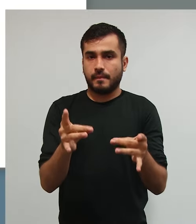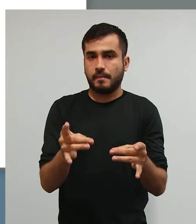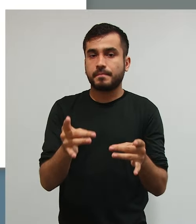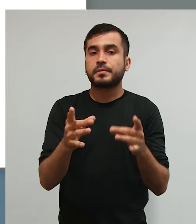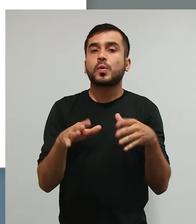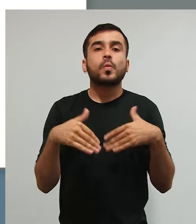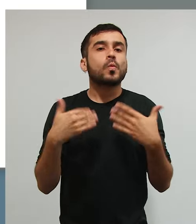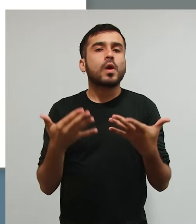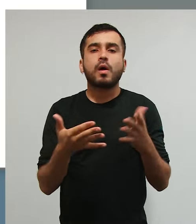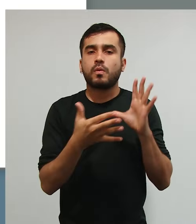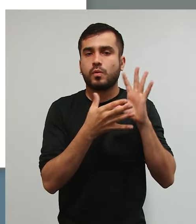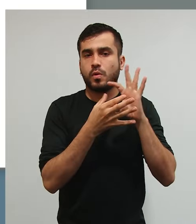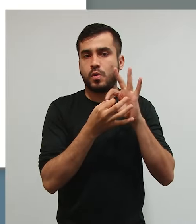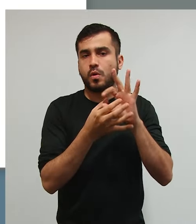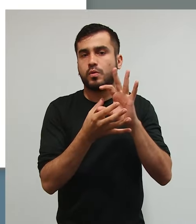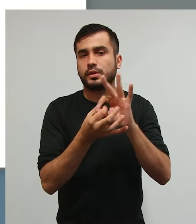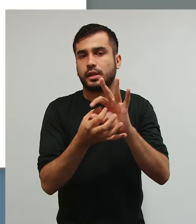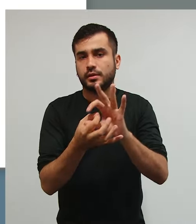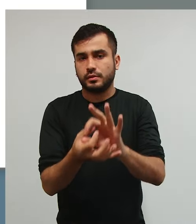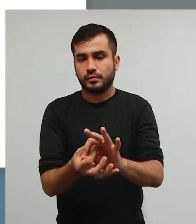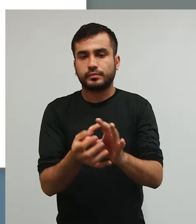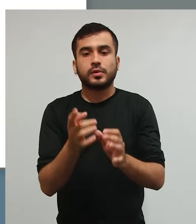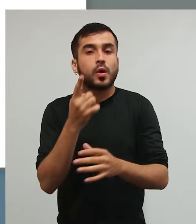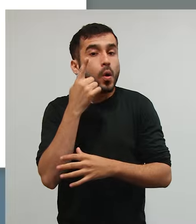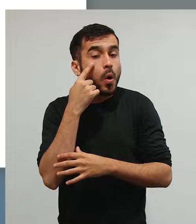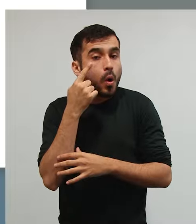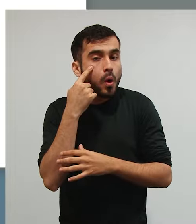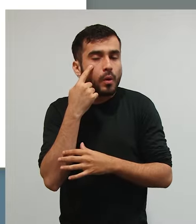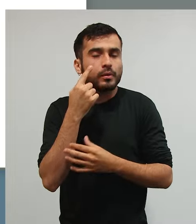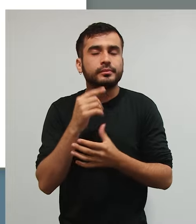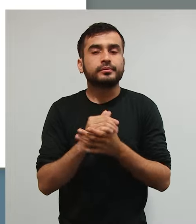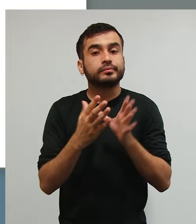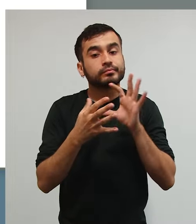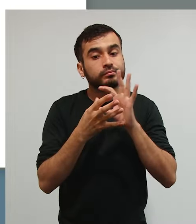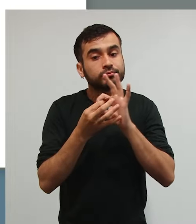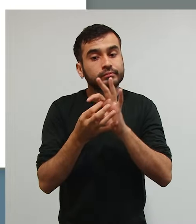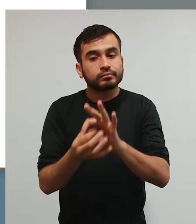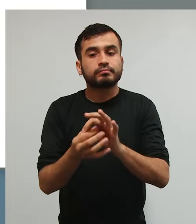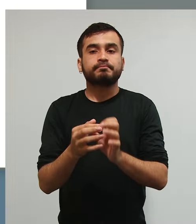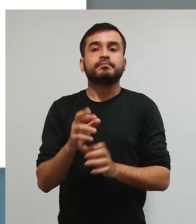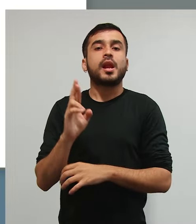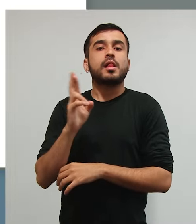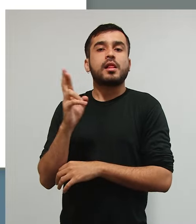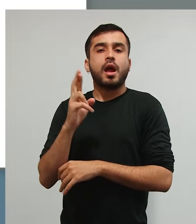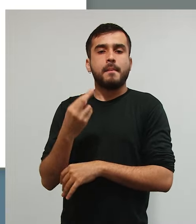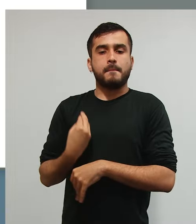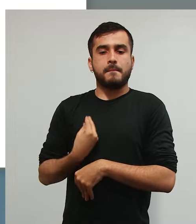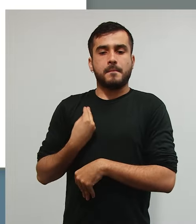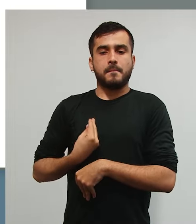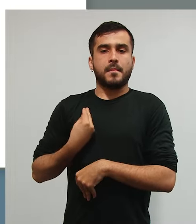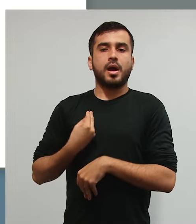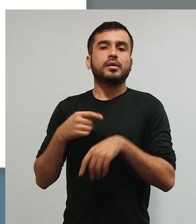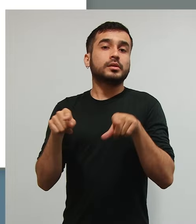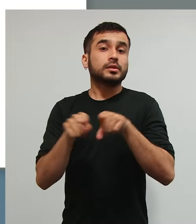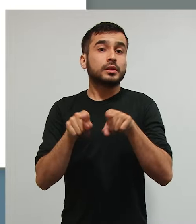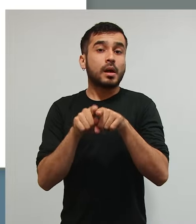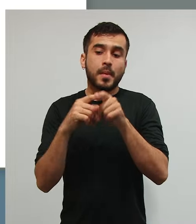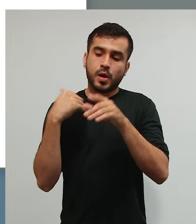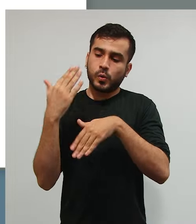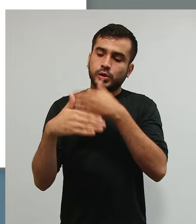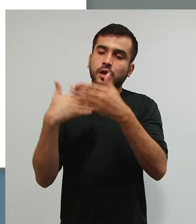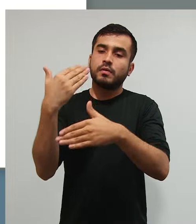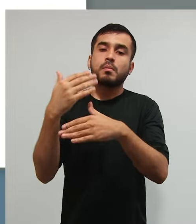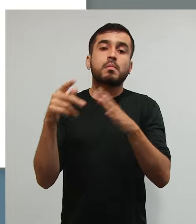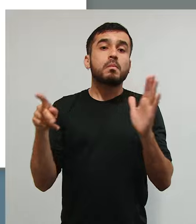descrição detalhada do contexto, então olha só, do contexto, dos envolvidos e